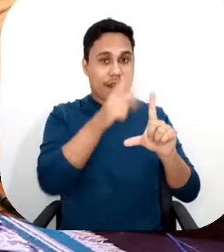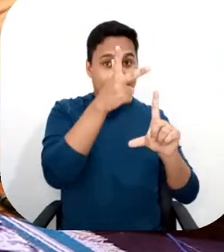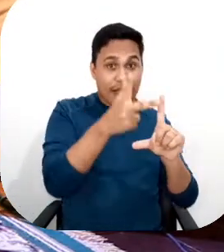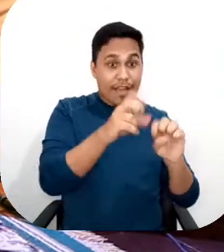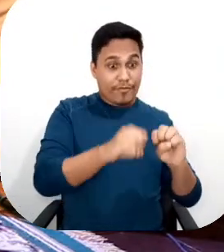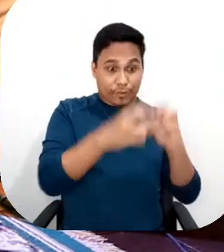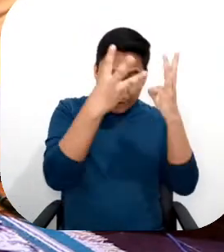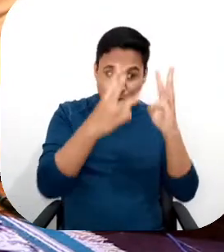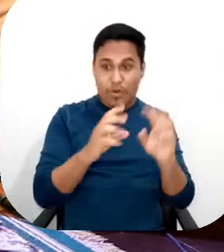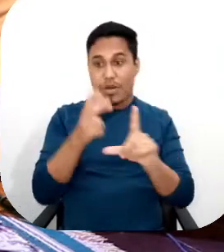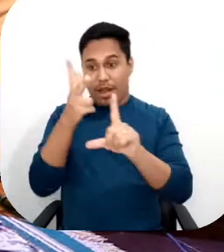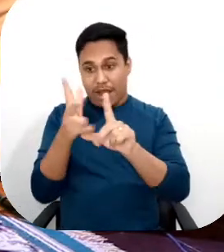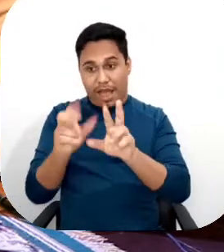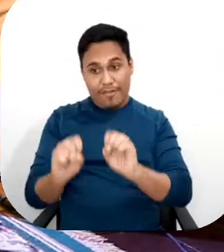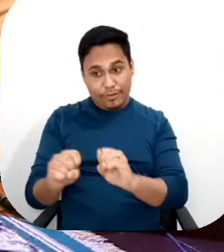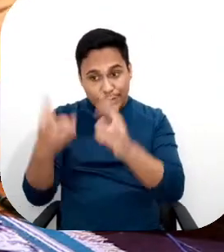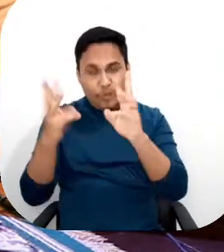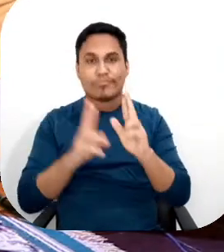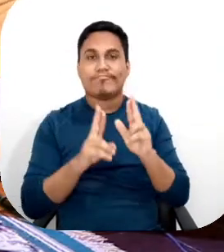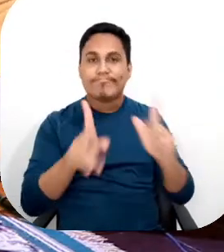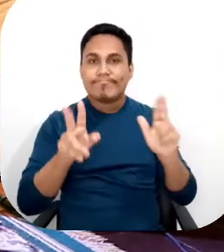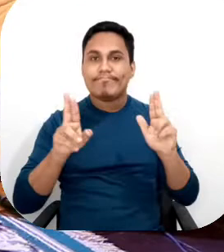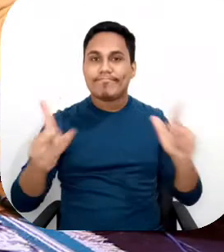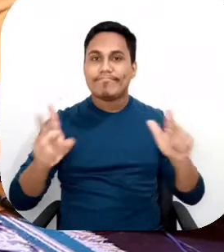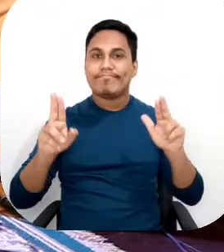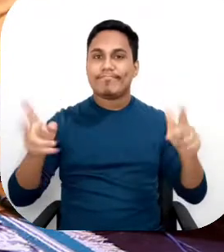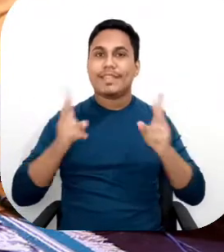fica registrado, e as pessoas não vão querer ver de novo